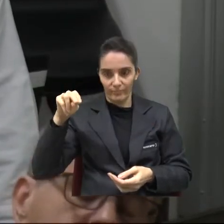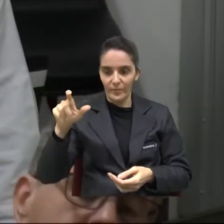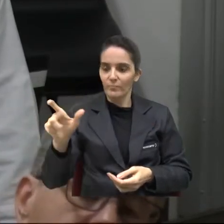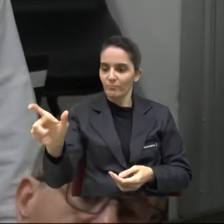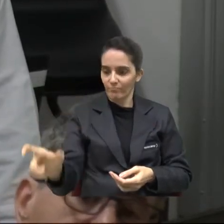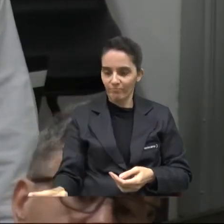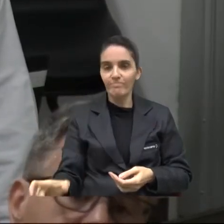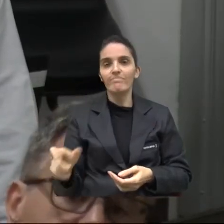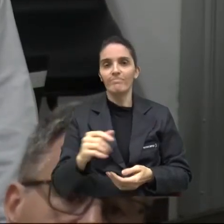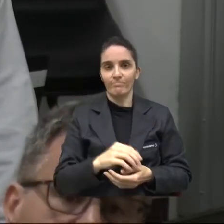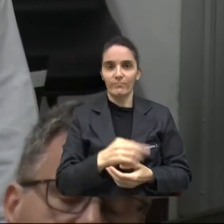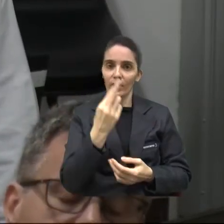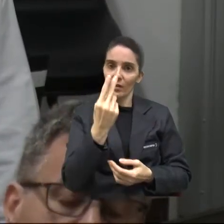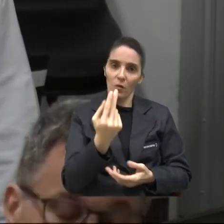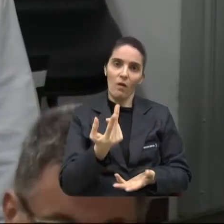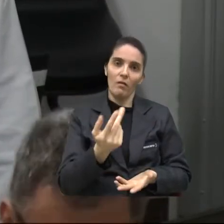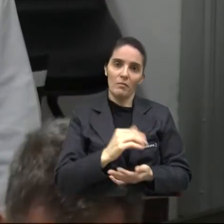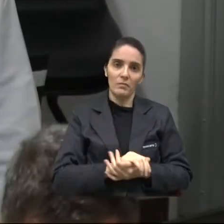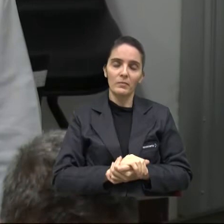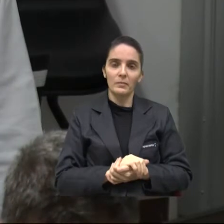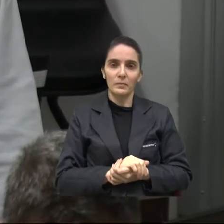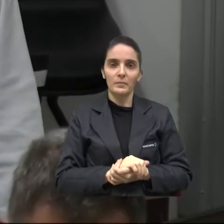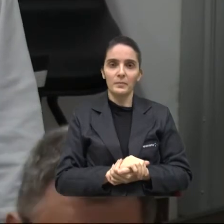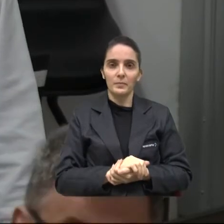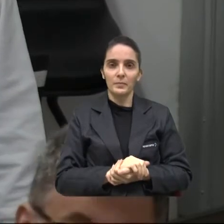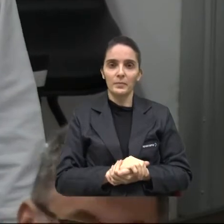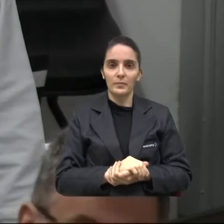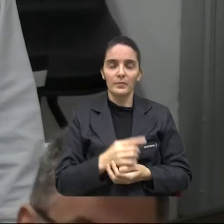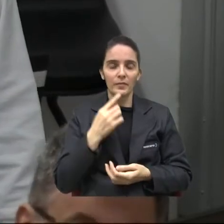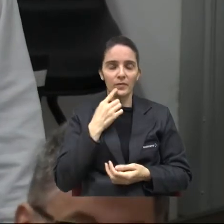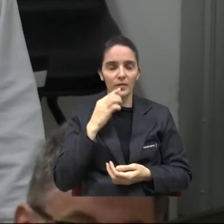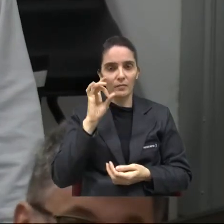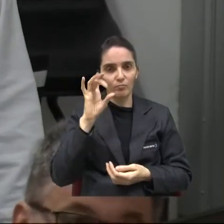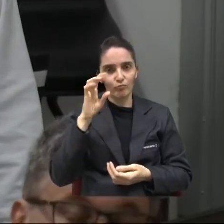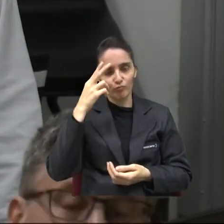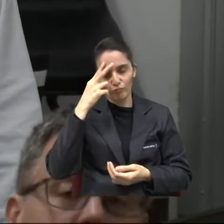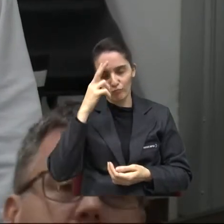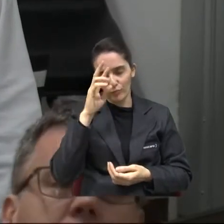assim. Então, eu só tenho lembranças boas dele.